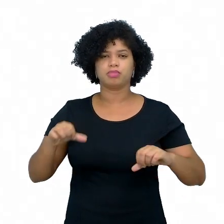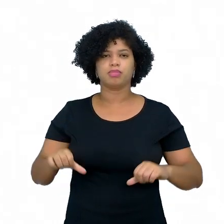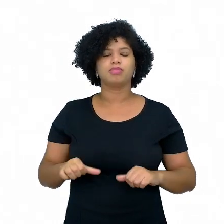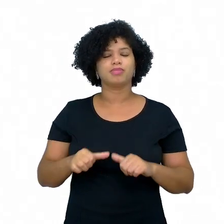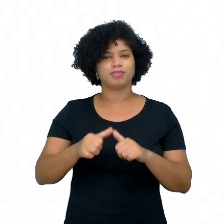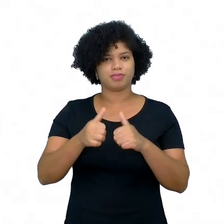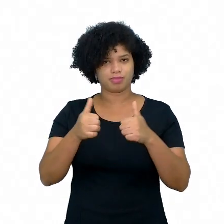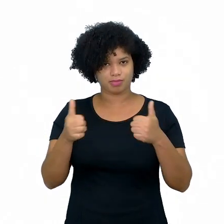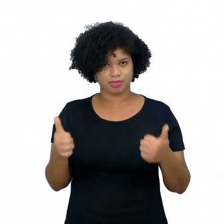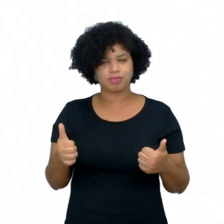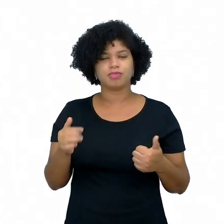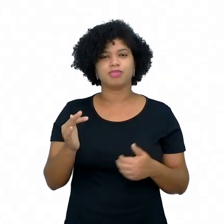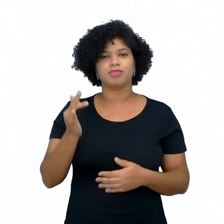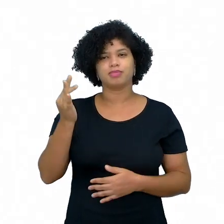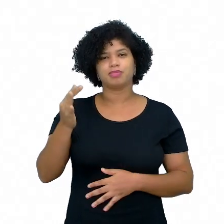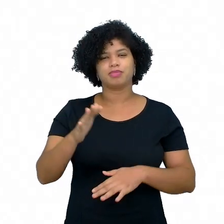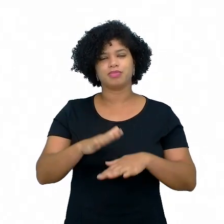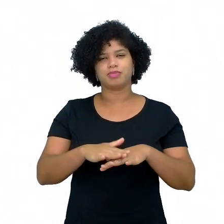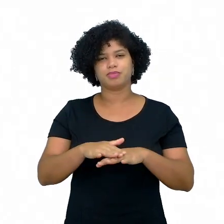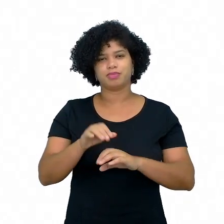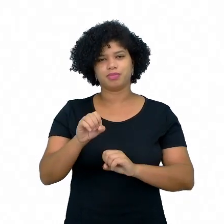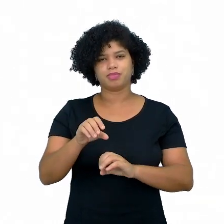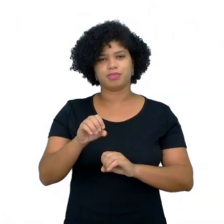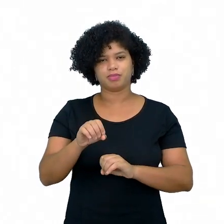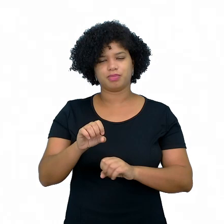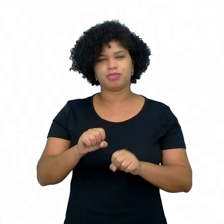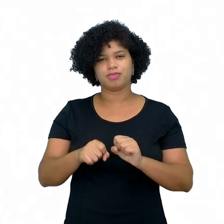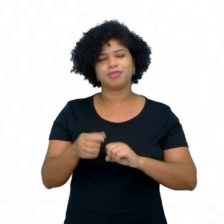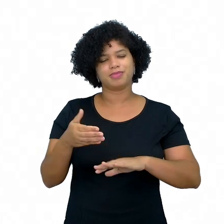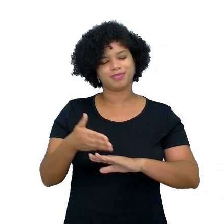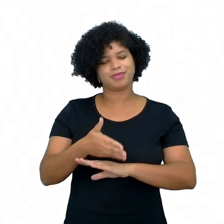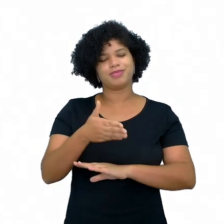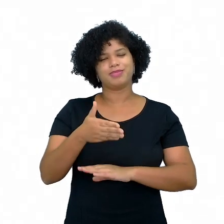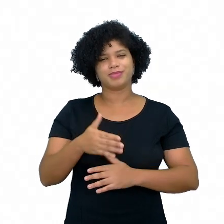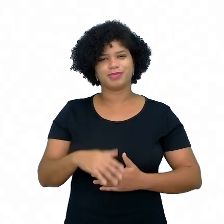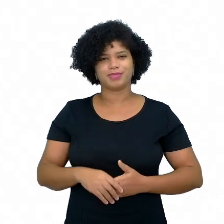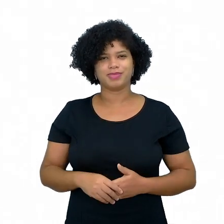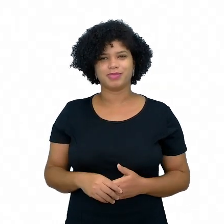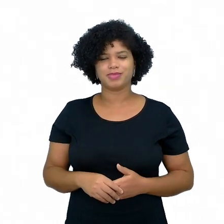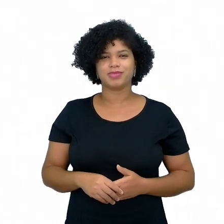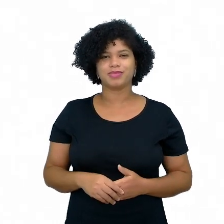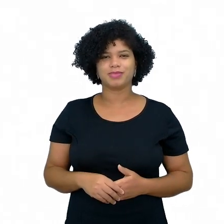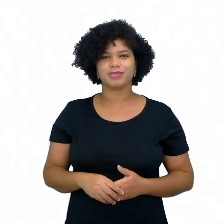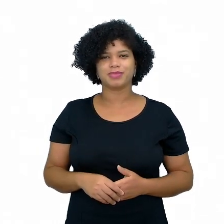aperfeiçoamento de futuras ações, tá? Participem, ok?